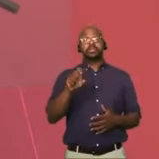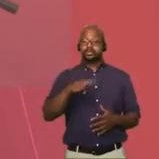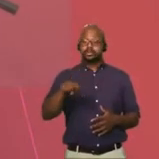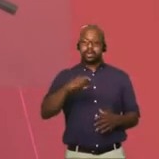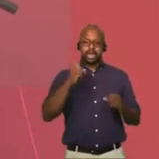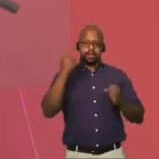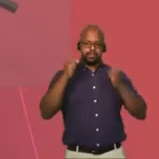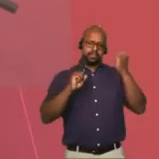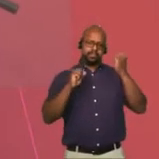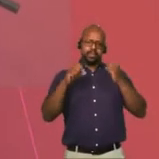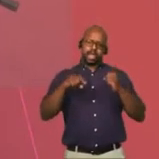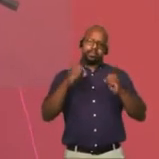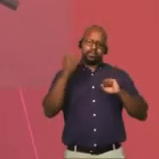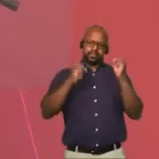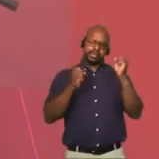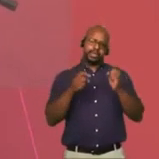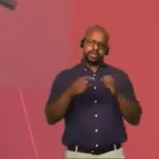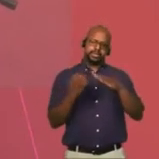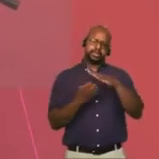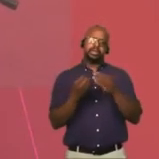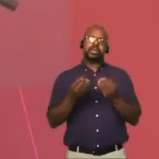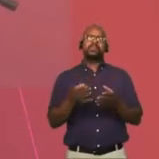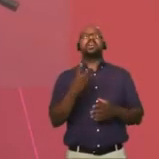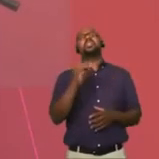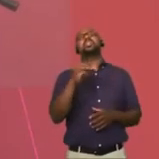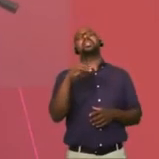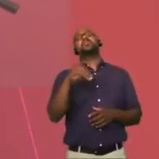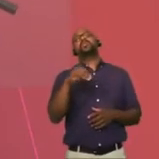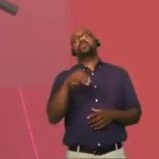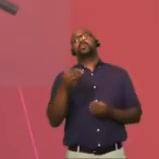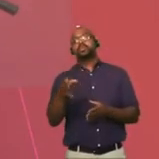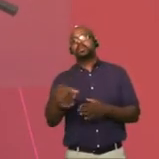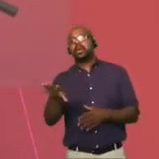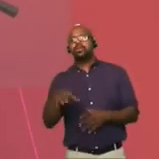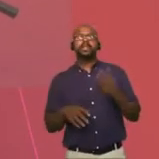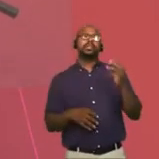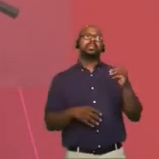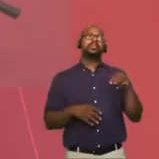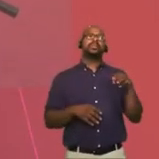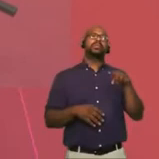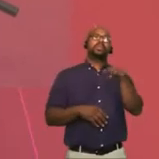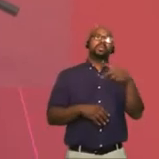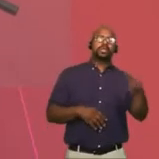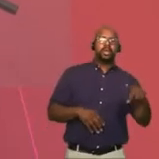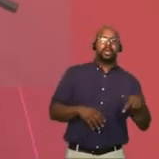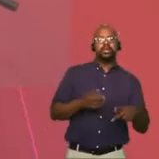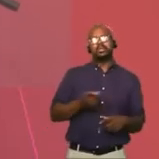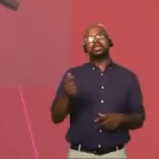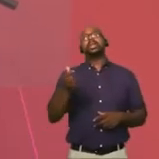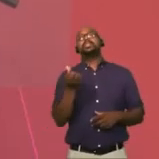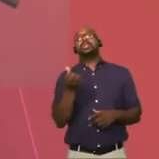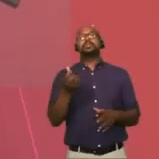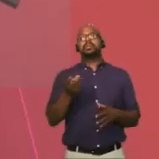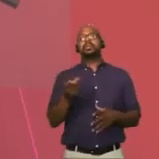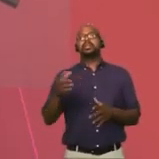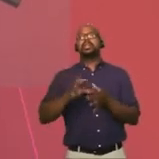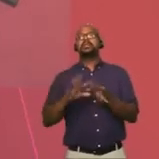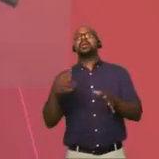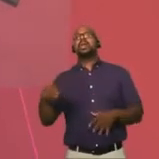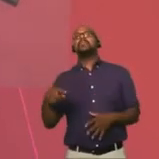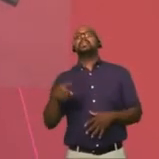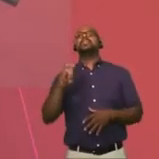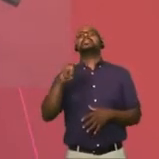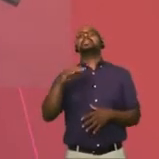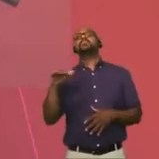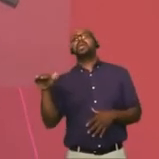empresa dava meia hora para o colaborador e ele dava meia hora do tempo dele então ele sair 6:00 ela liberar ele